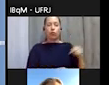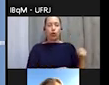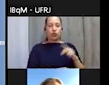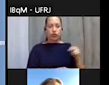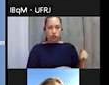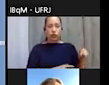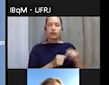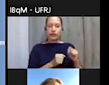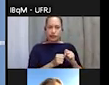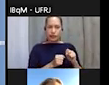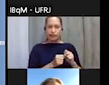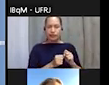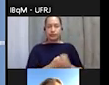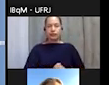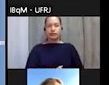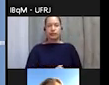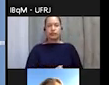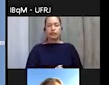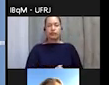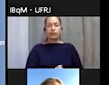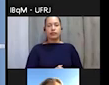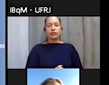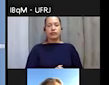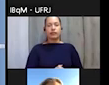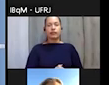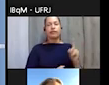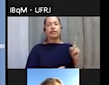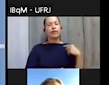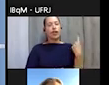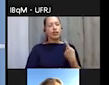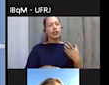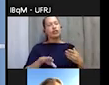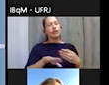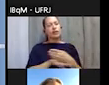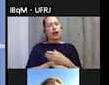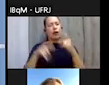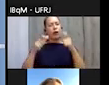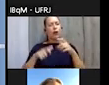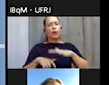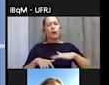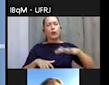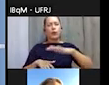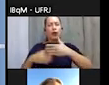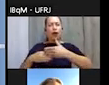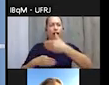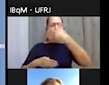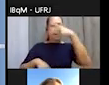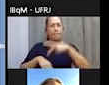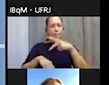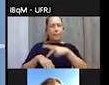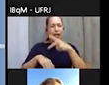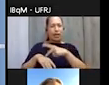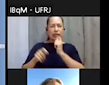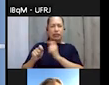maneira. E aí, quando nós vamos a essas pedreiras, a gente percebe que há milhares